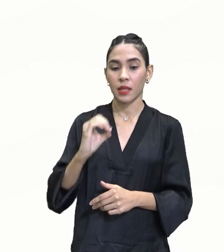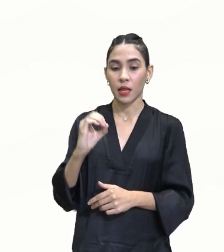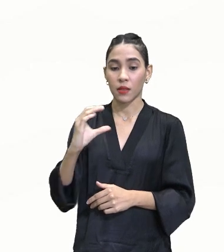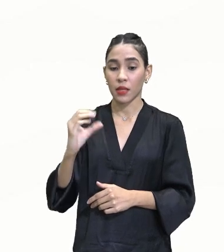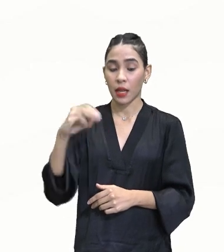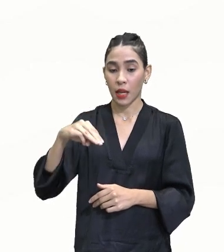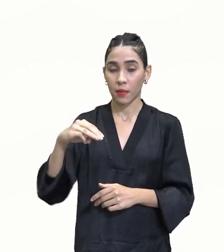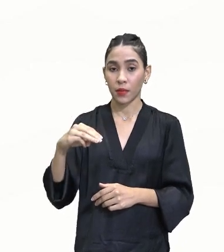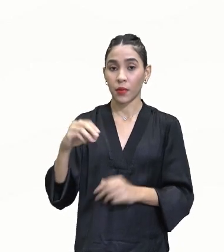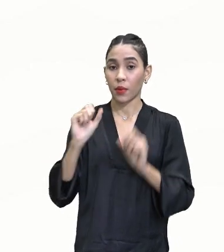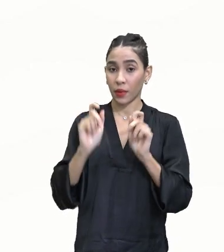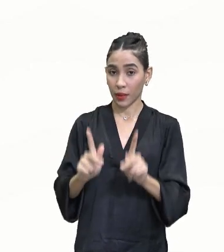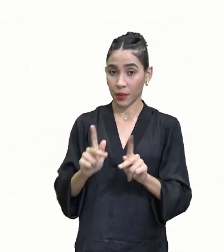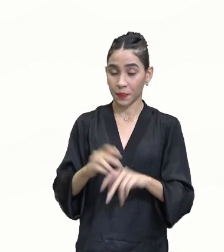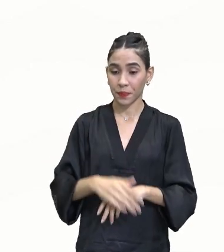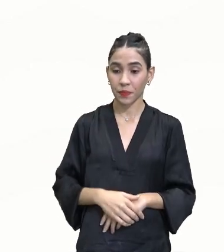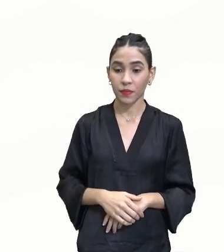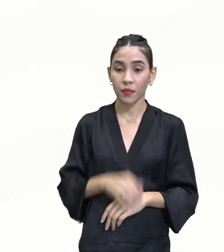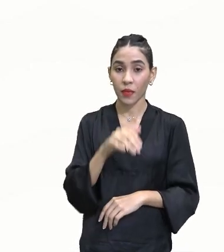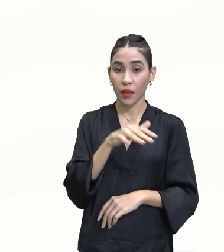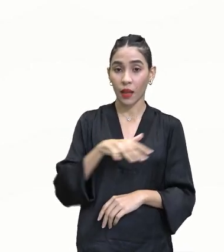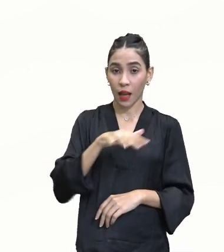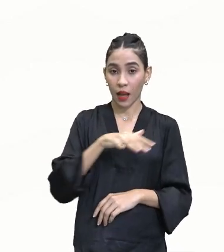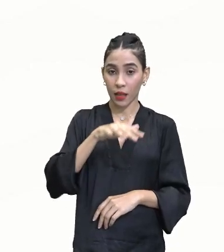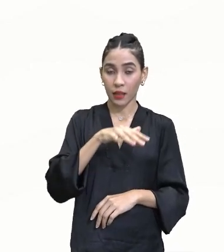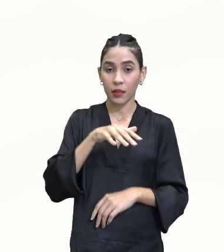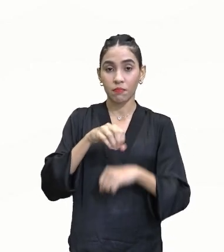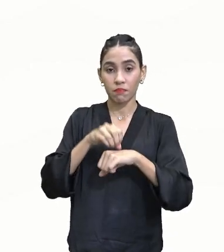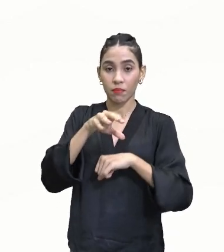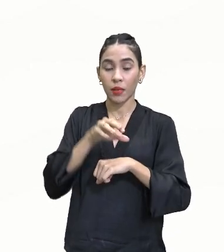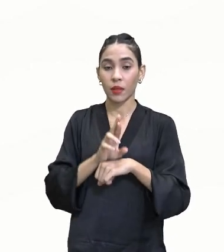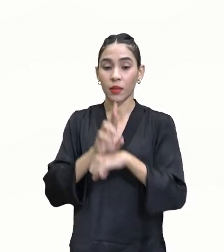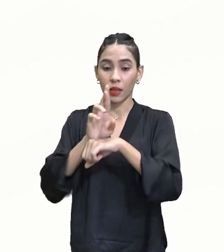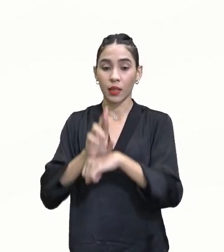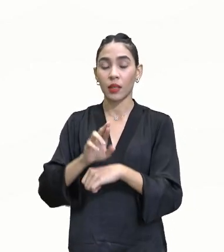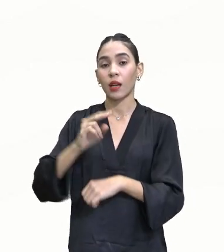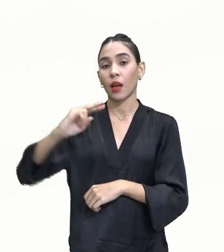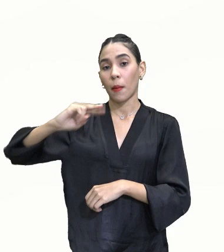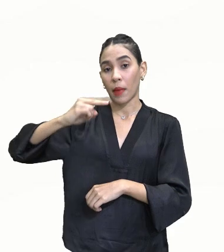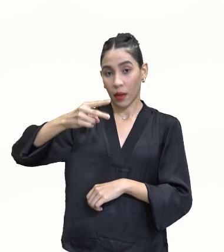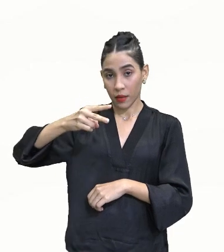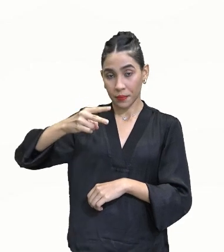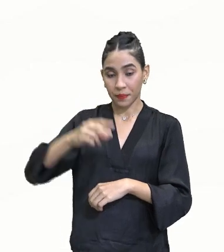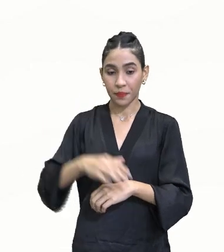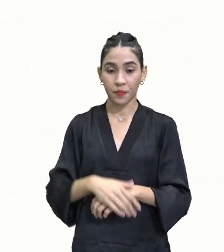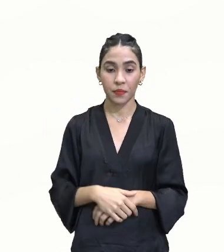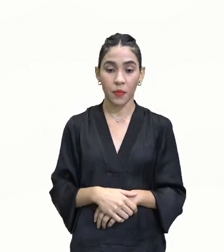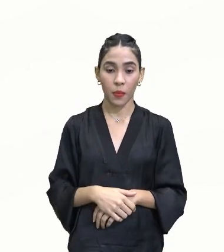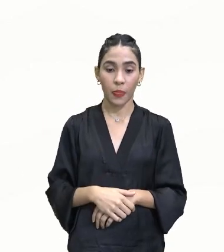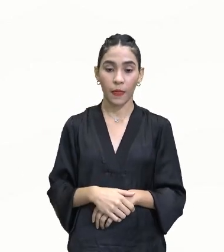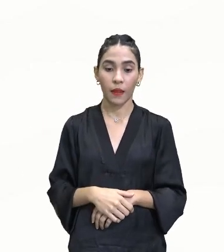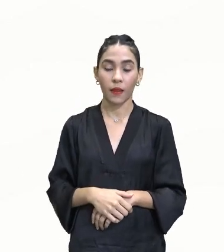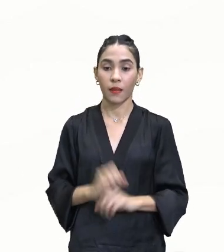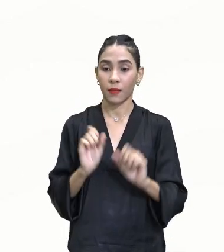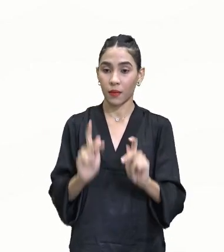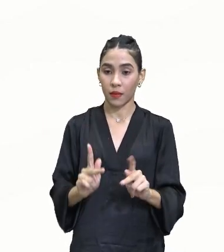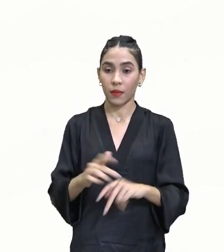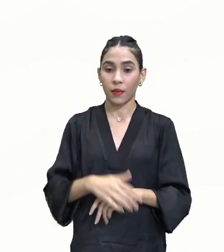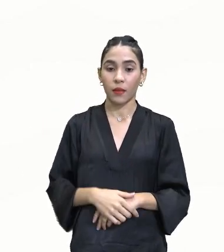Não esqueça. A área eu indico pela unidade ao quadrado, tá? Lembra, 2 dimensões.